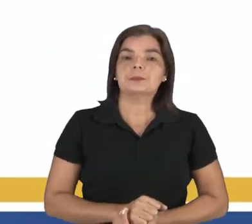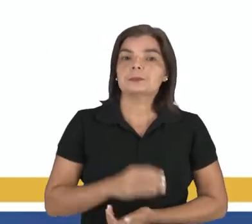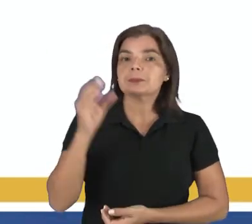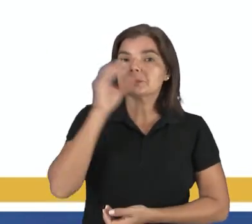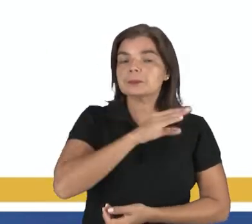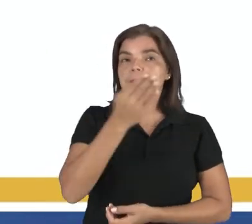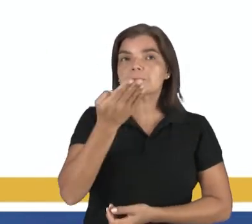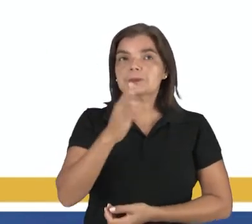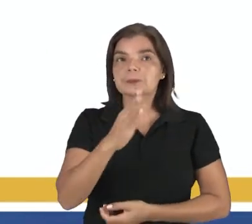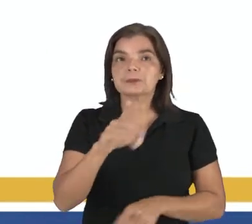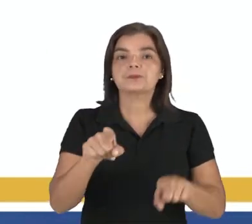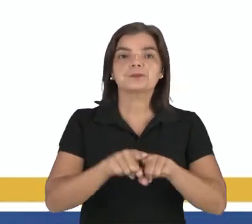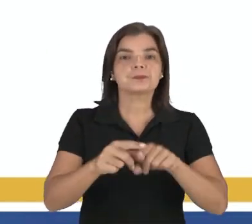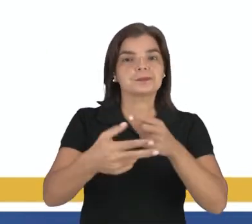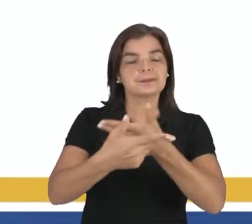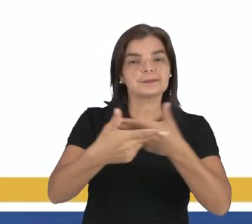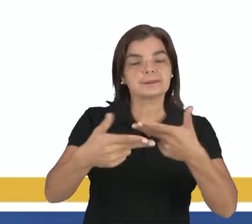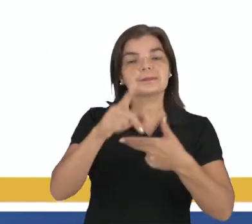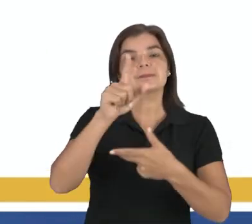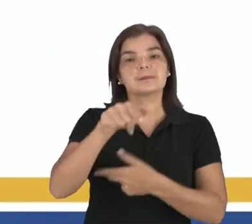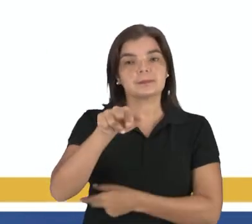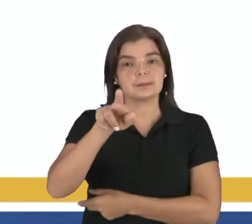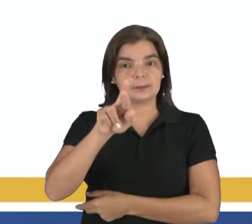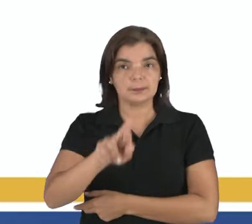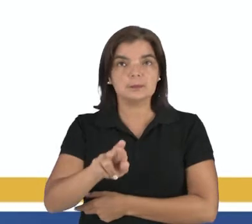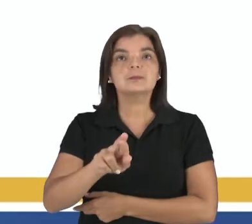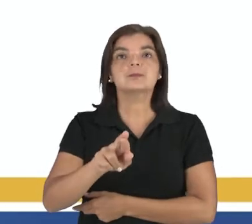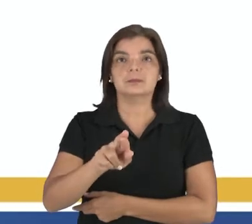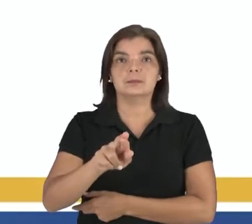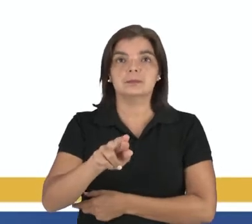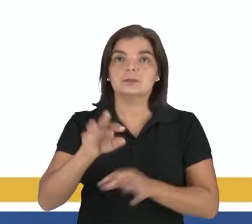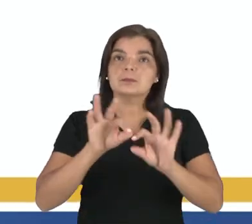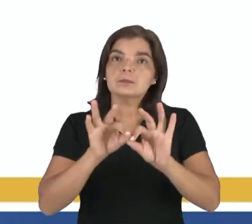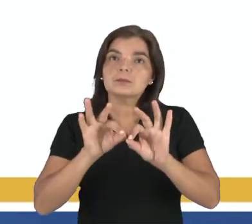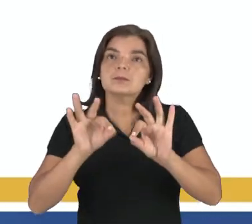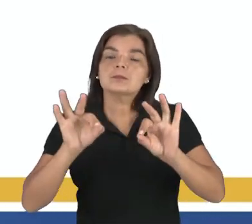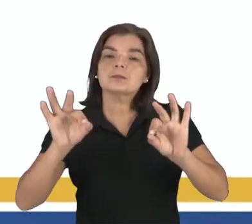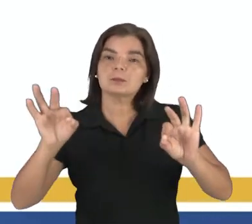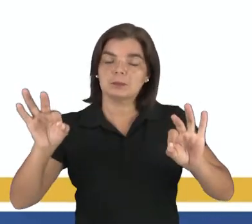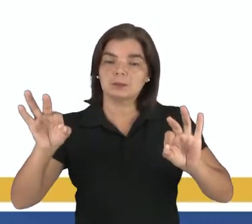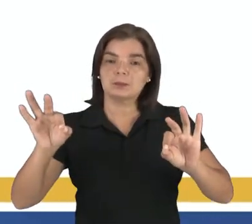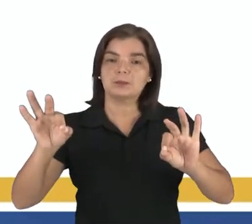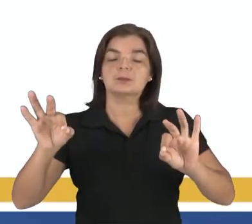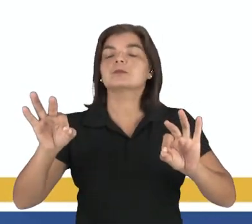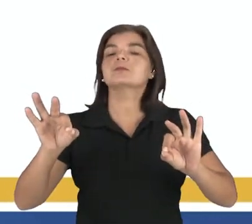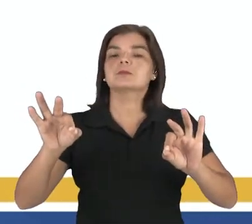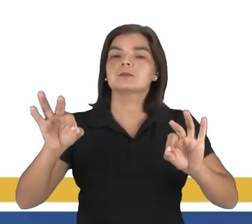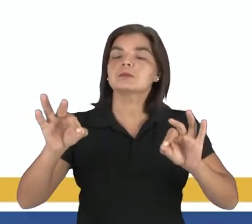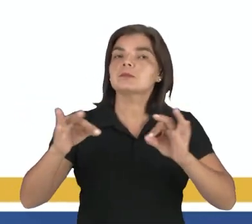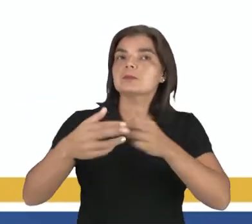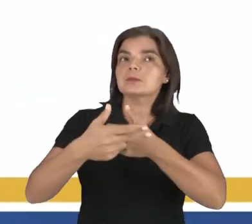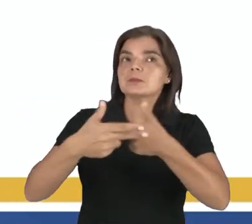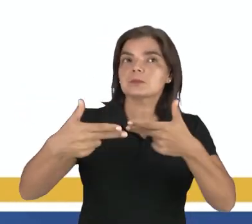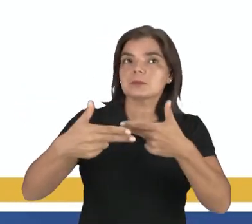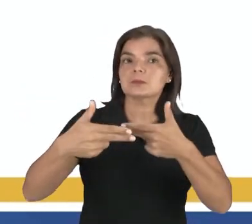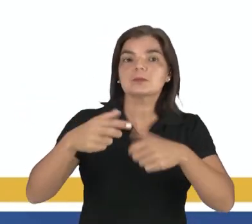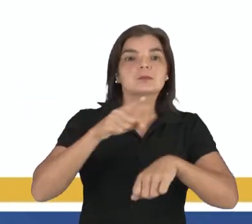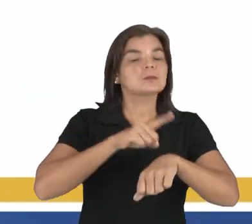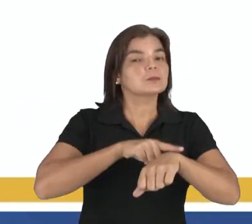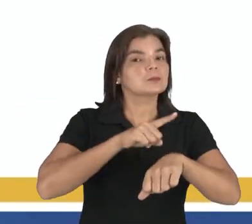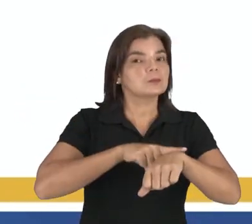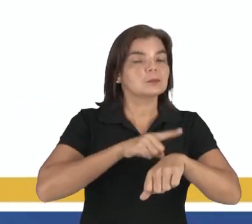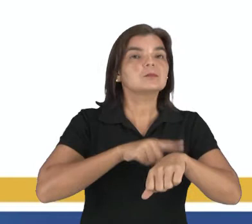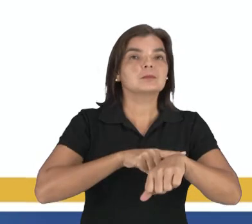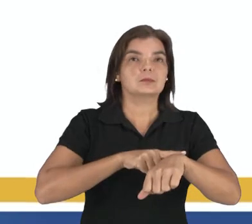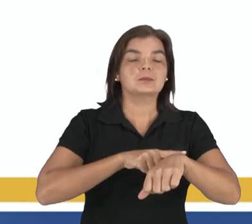A velocidade média de um objeto ela é a razão entre a distância percorrida pelo objeto e o